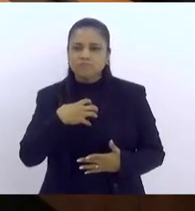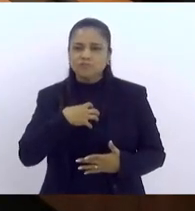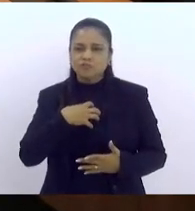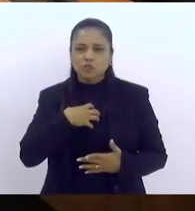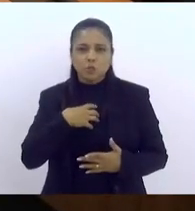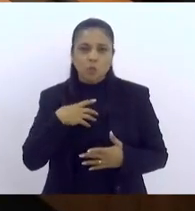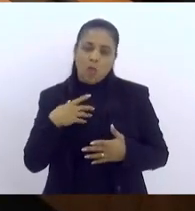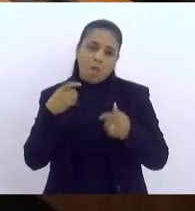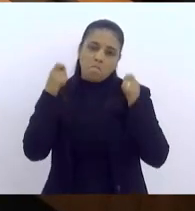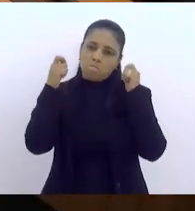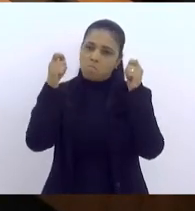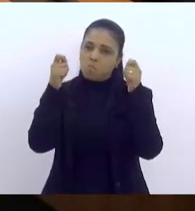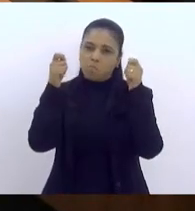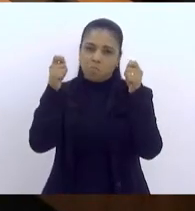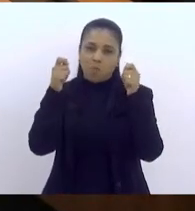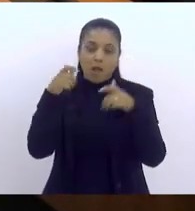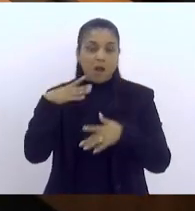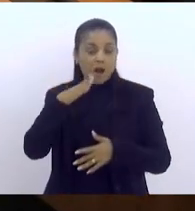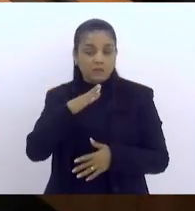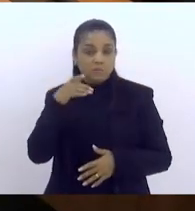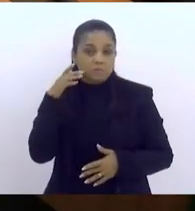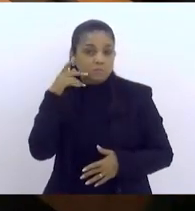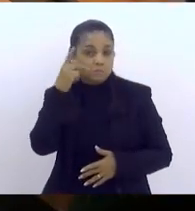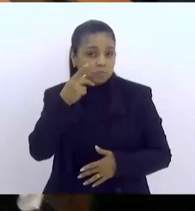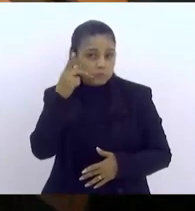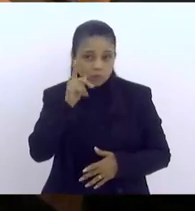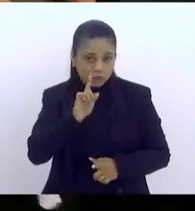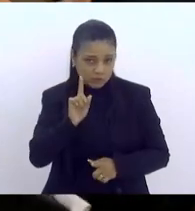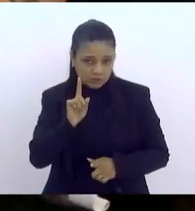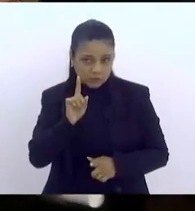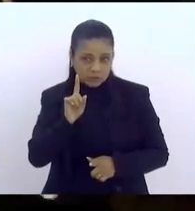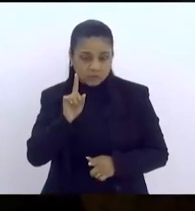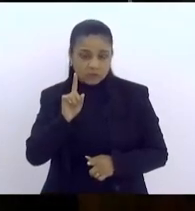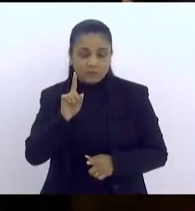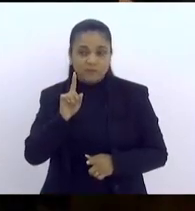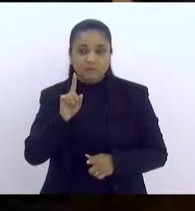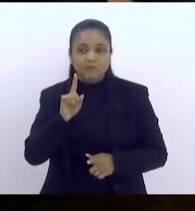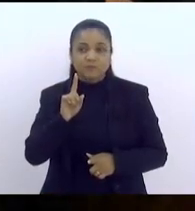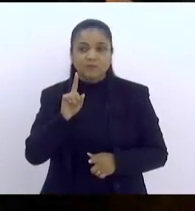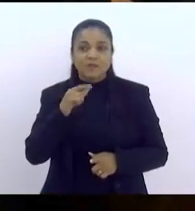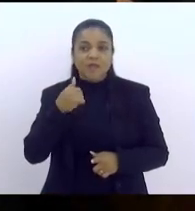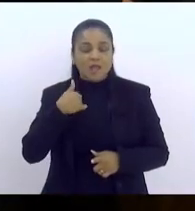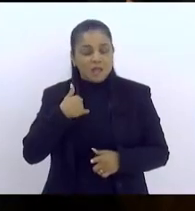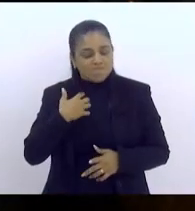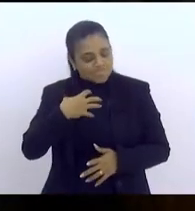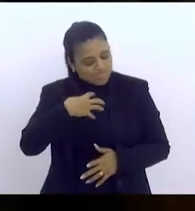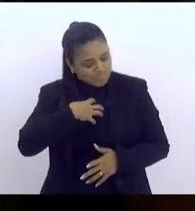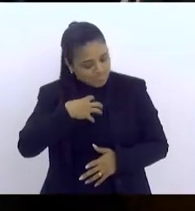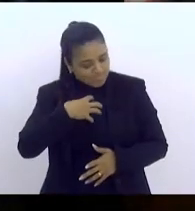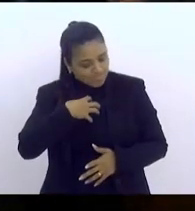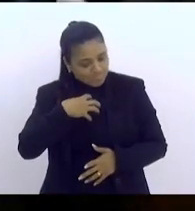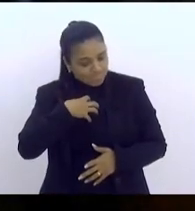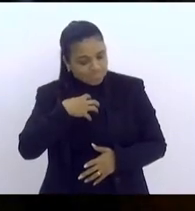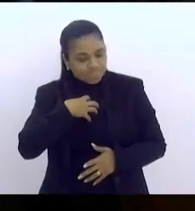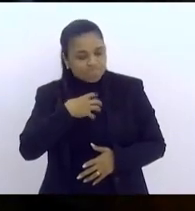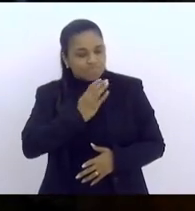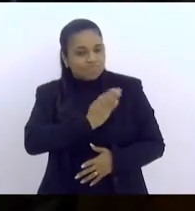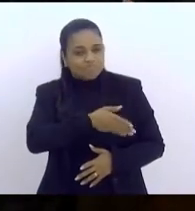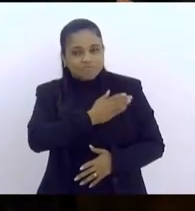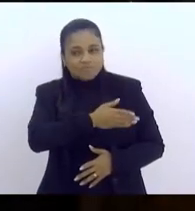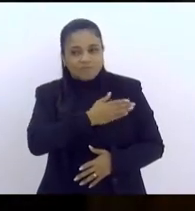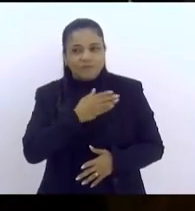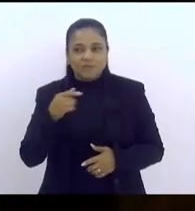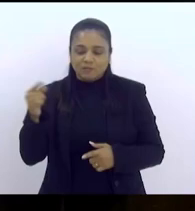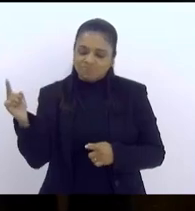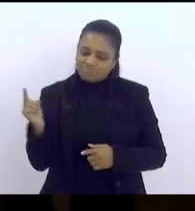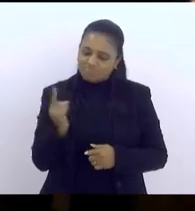em momento eleitoral. Eu senti de dar uma de samaritano e trouxe hoje o